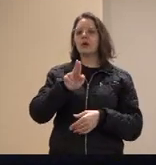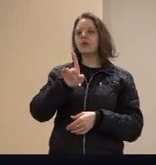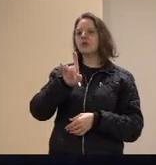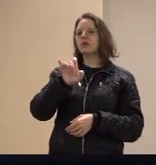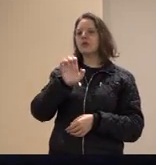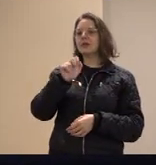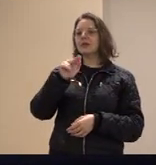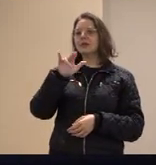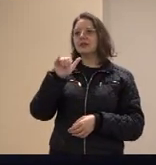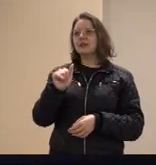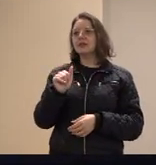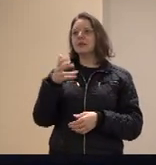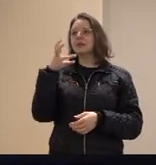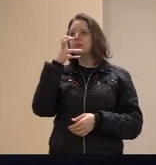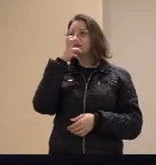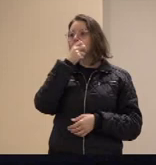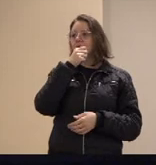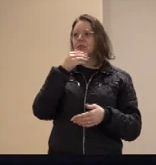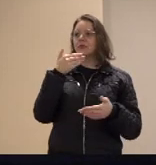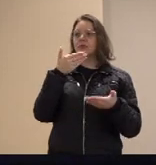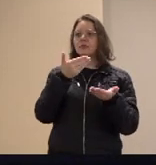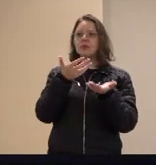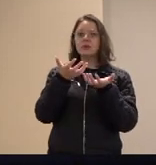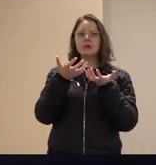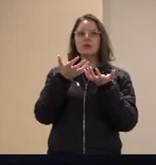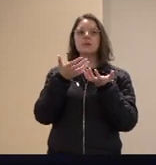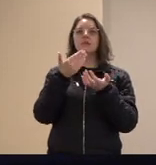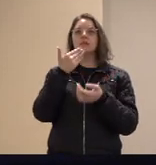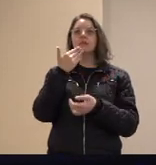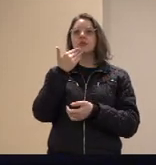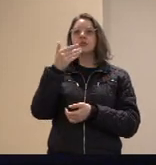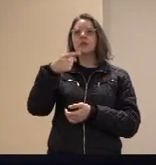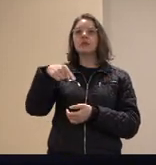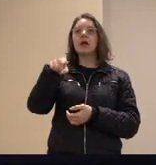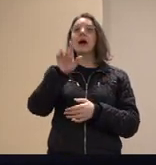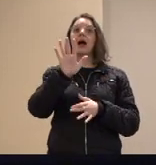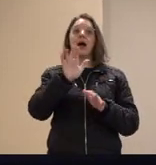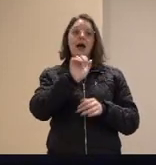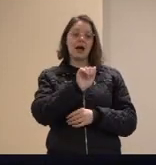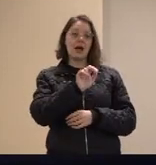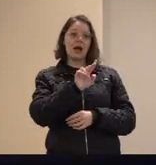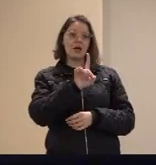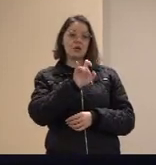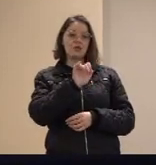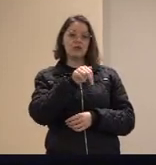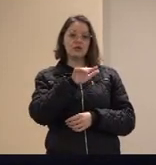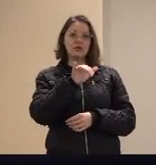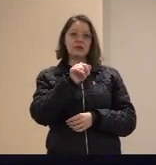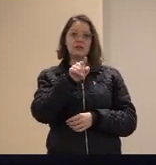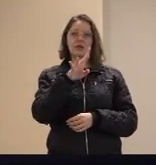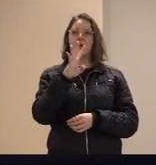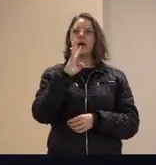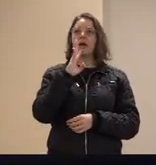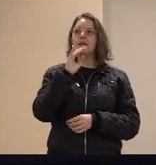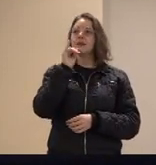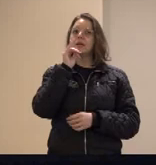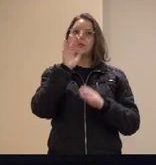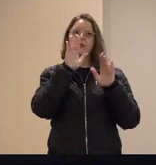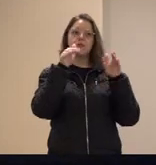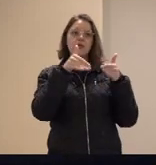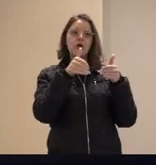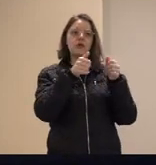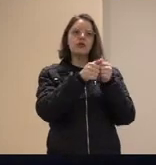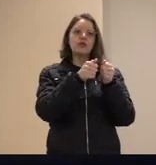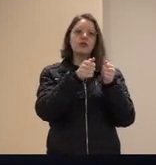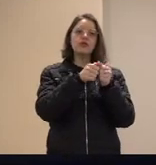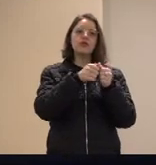logo, gostaria de plantar uma semente. Esqueçam da audiência como aquela que vocês conhecem, uma audiência no fórum com o juiz de